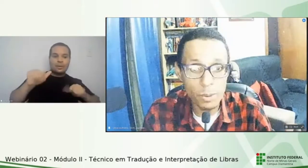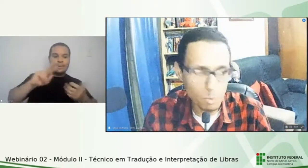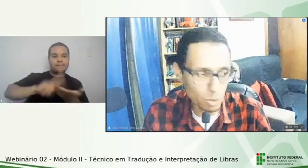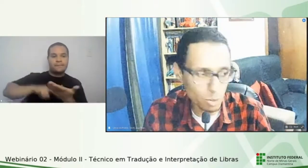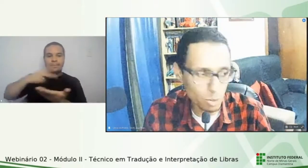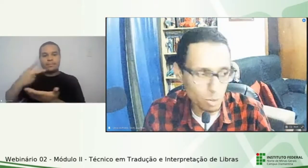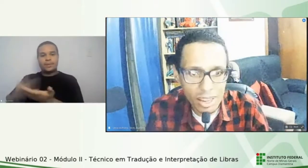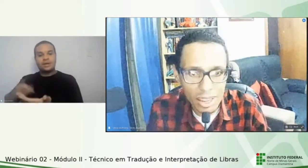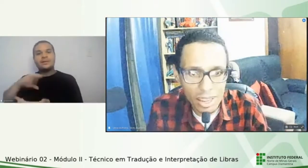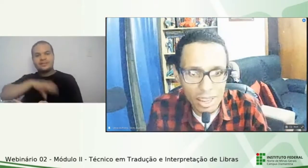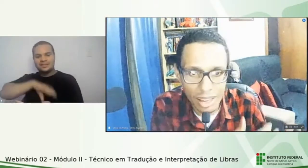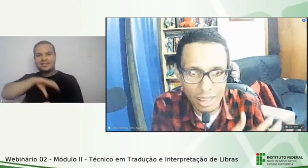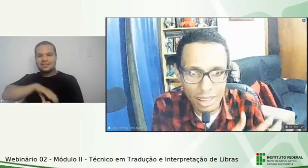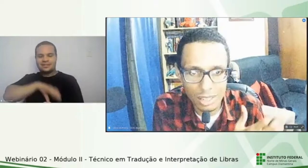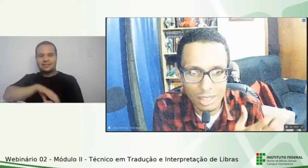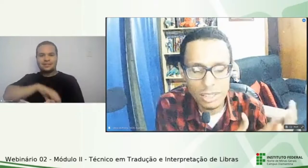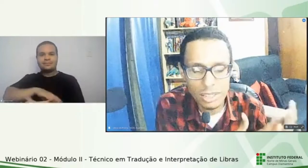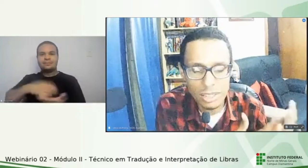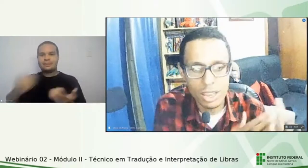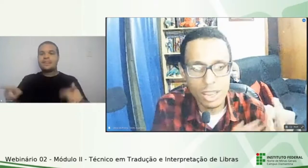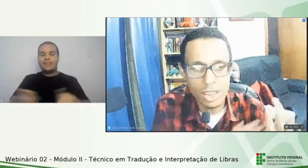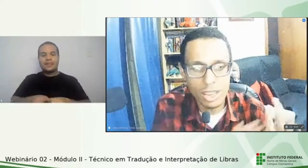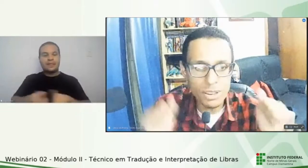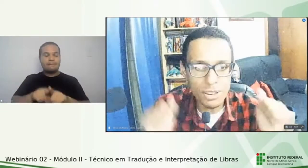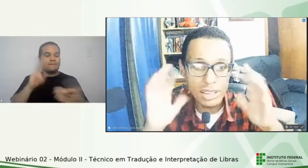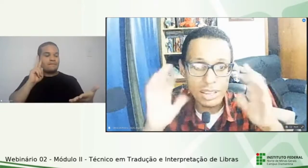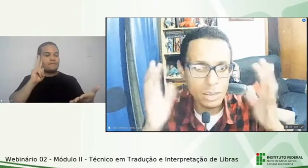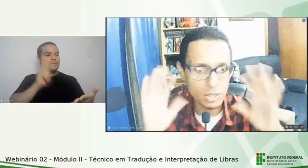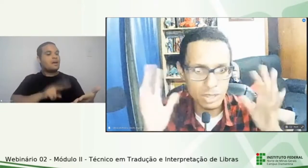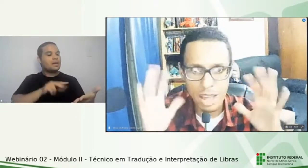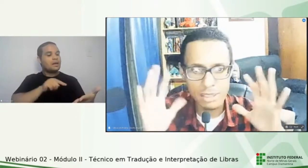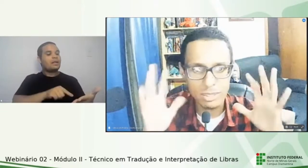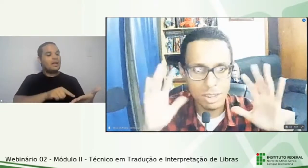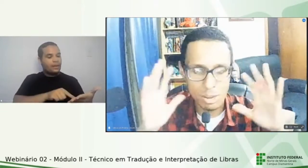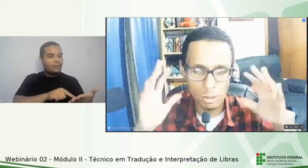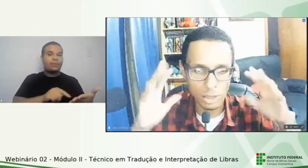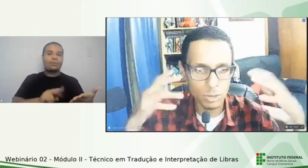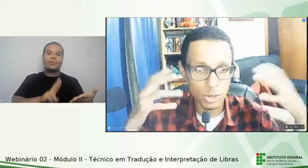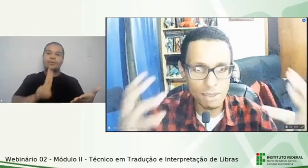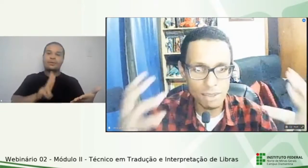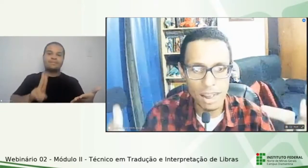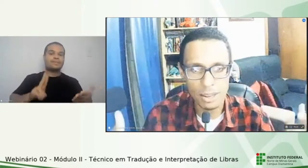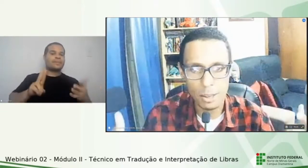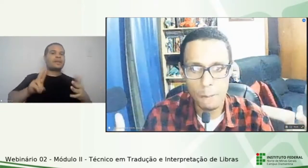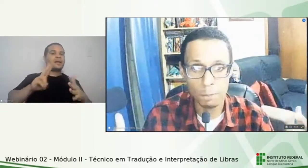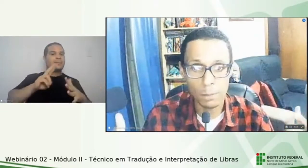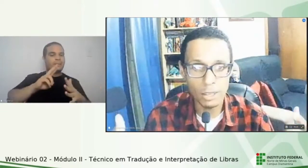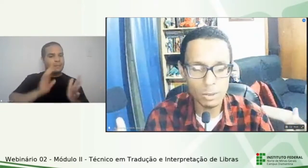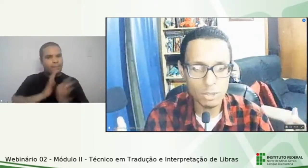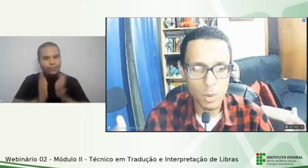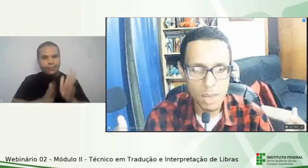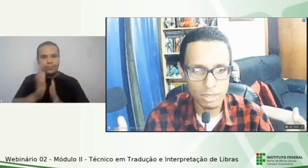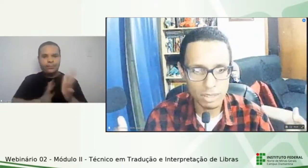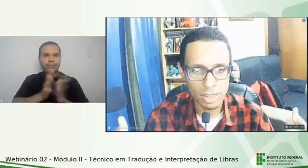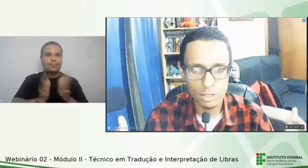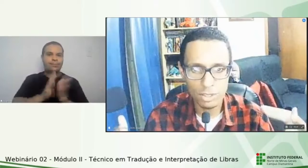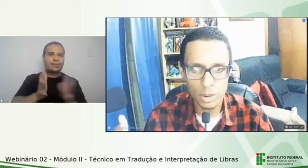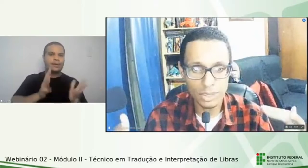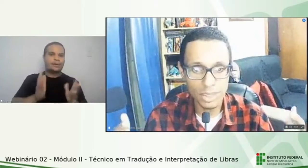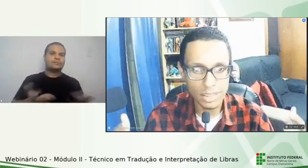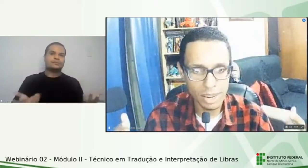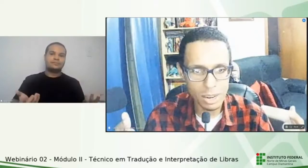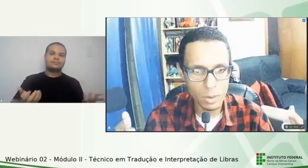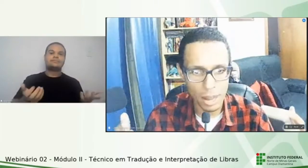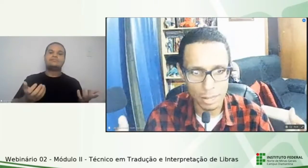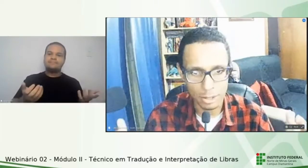também podemos ver aquela escrita e fazer em língua de sinais. Podemos gravar. Então, são essas